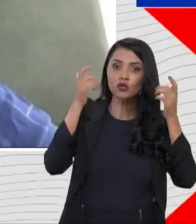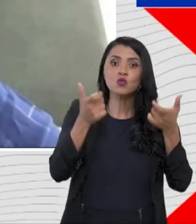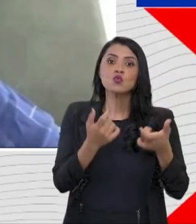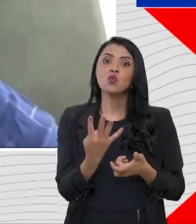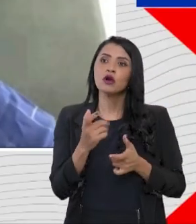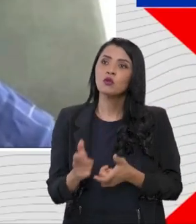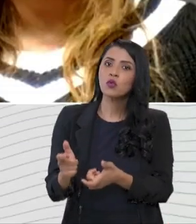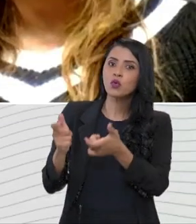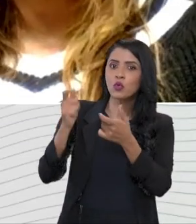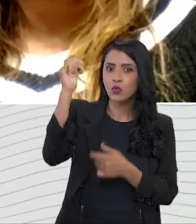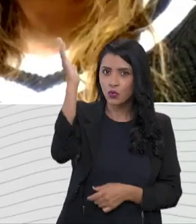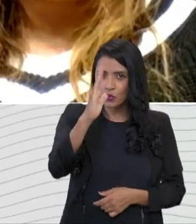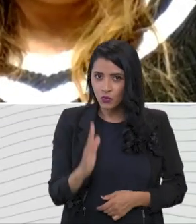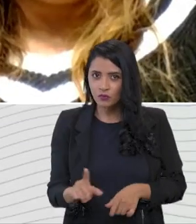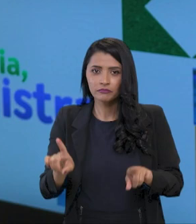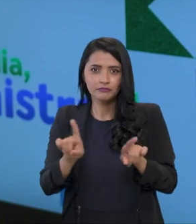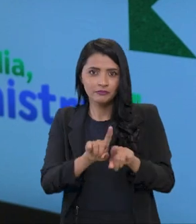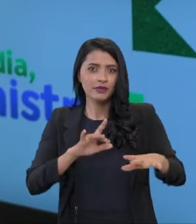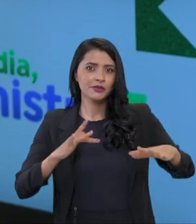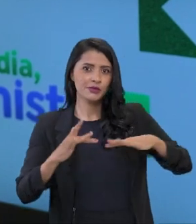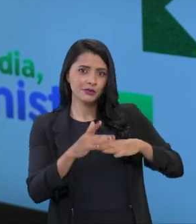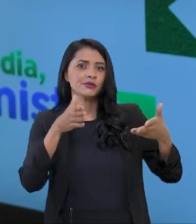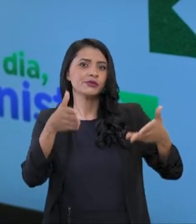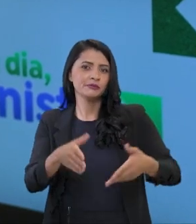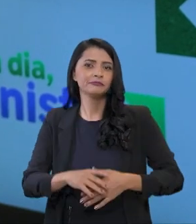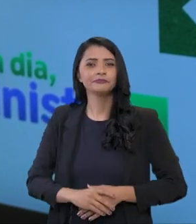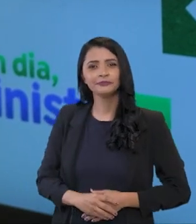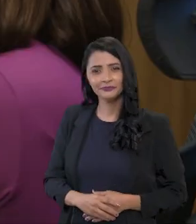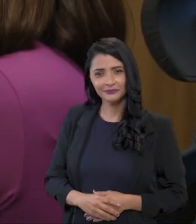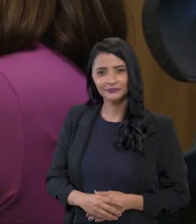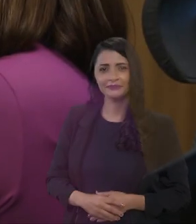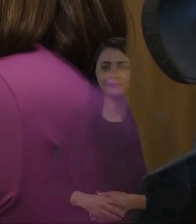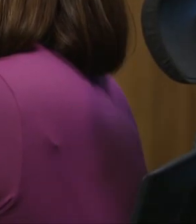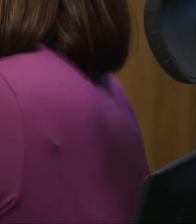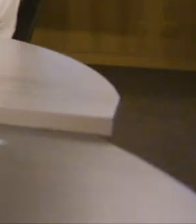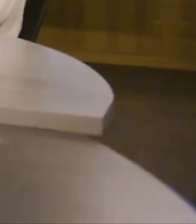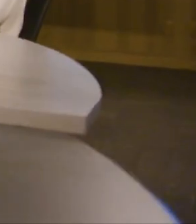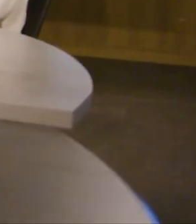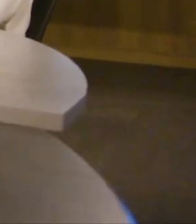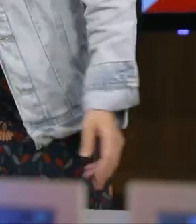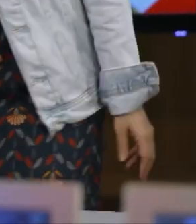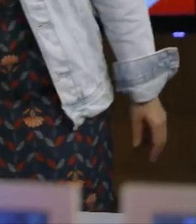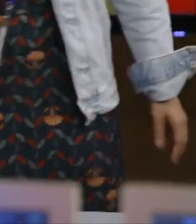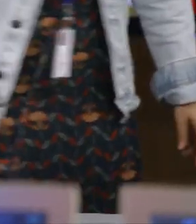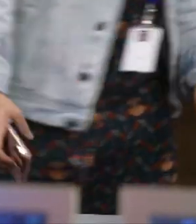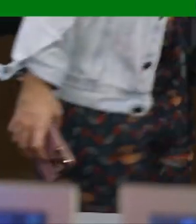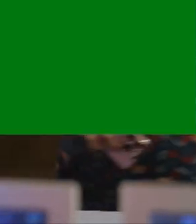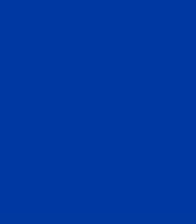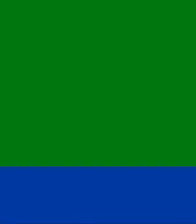emissoras de rádio dos quatro cantos do país e também das redes sociais.